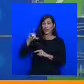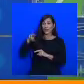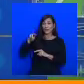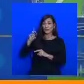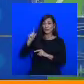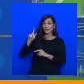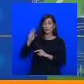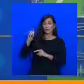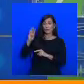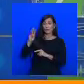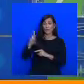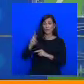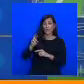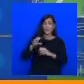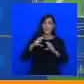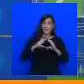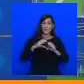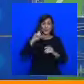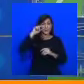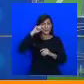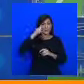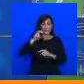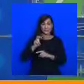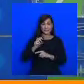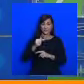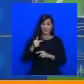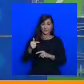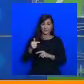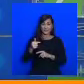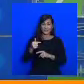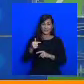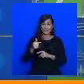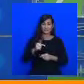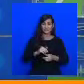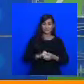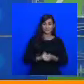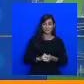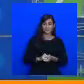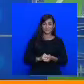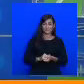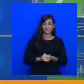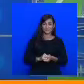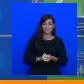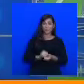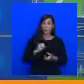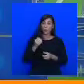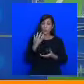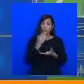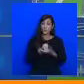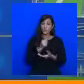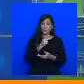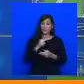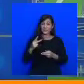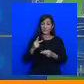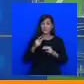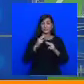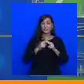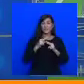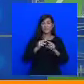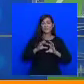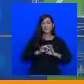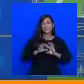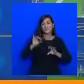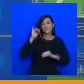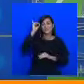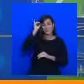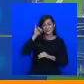loteriasonline.caixa.gov.br. Bola preta, número 57. Preta, 57. Ou ainda o aplicativo Loterias Caixa